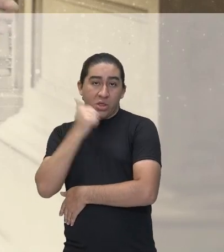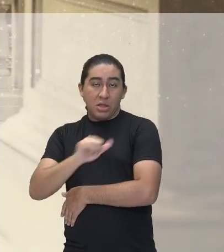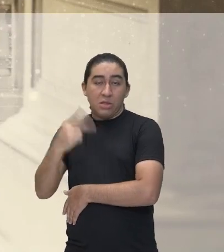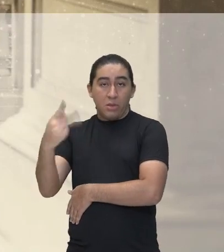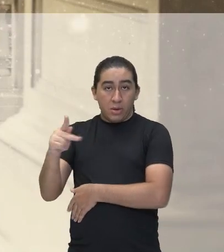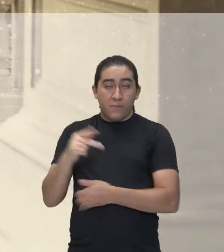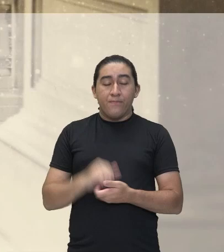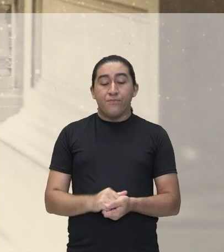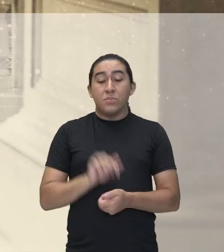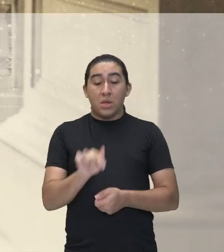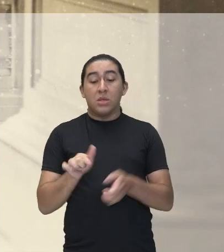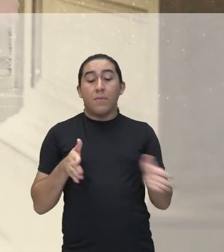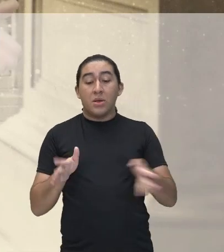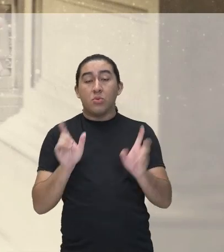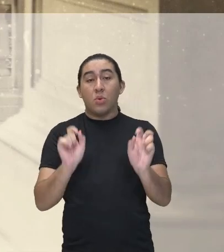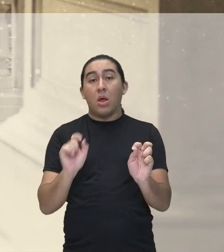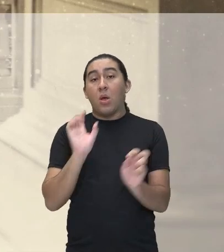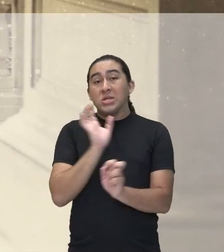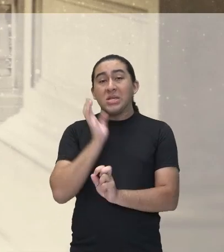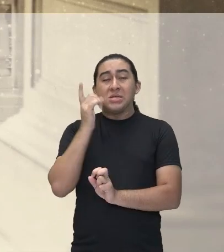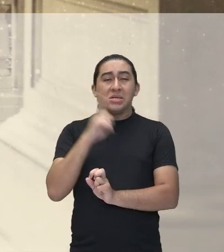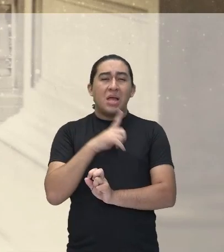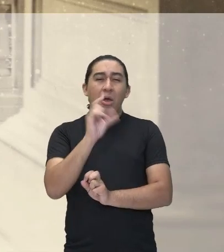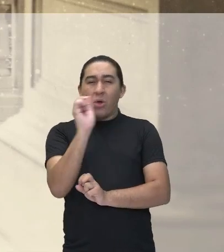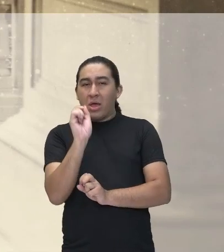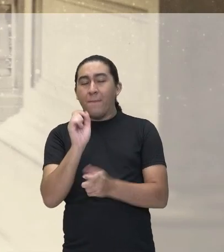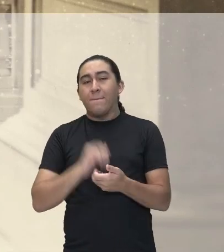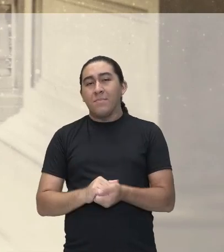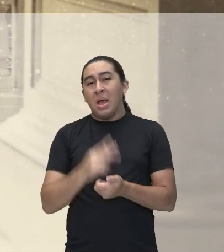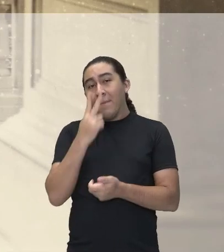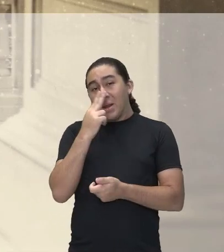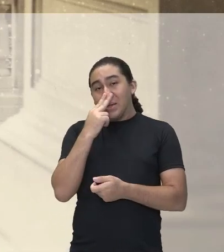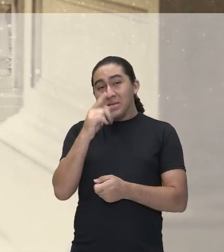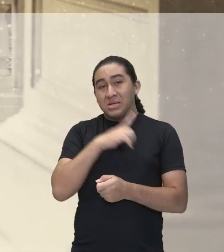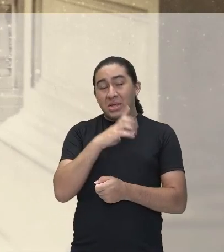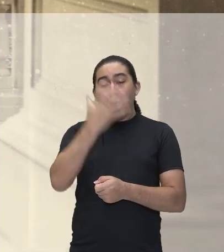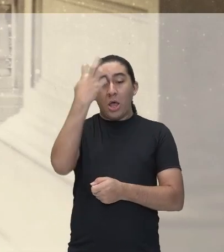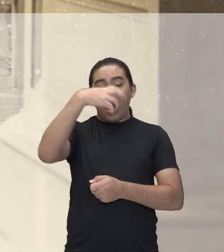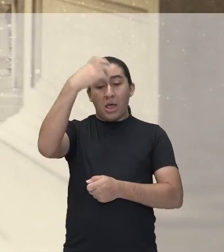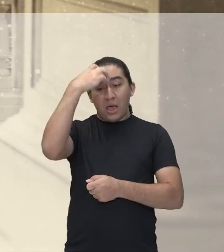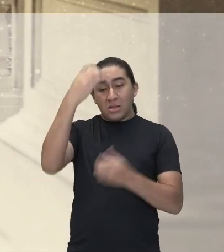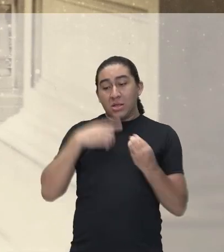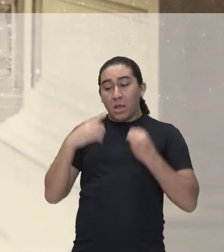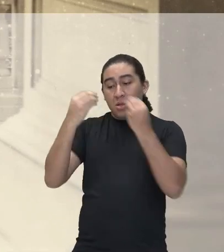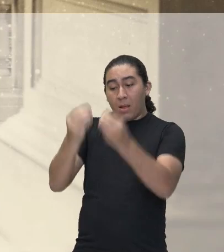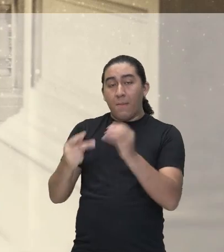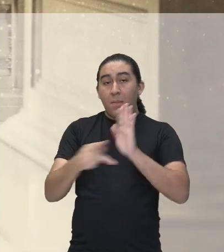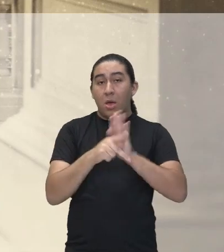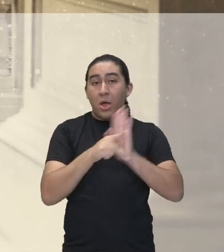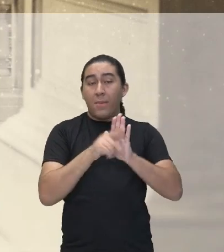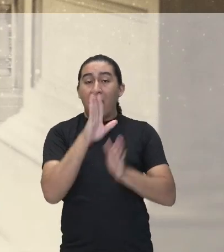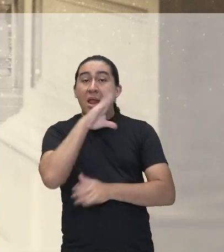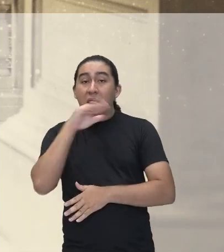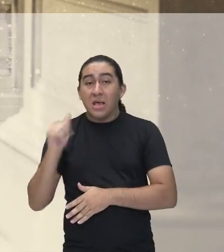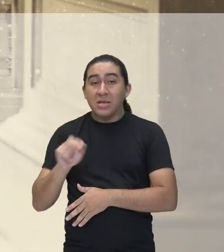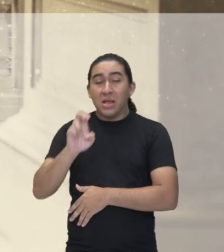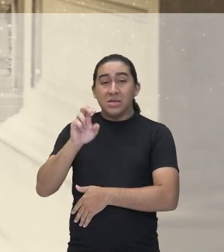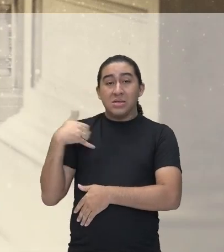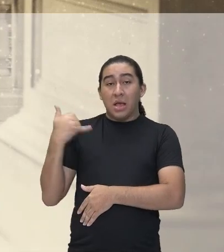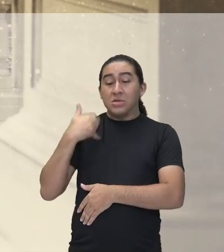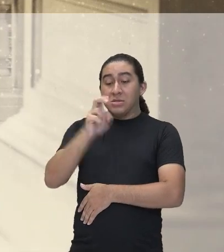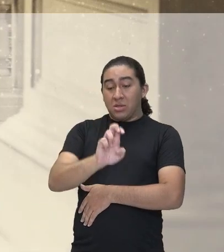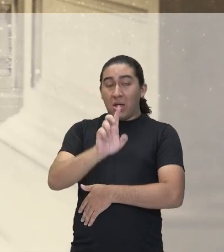nesse período, esse período de abdicação, aonde ele abdica para uma criança de 5 anos de idade, que é, então,